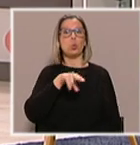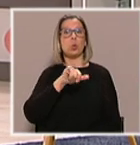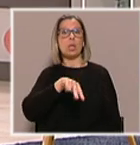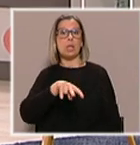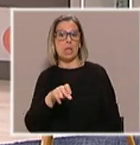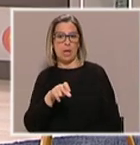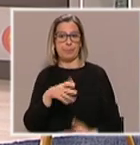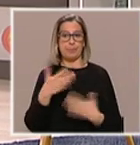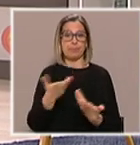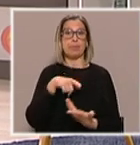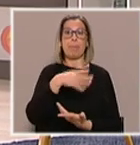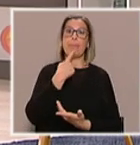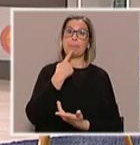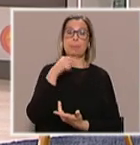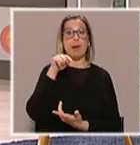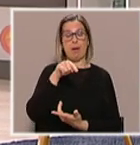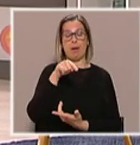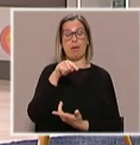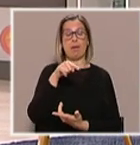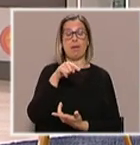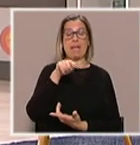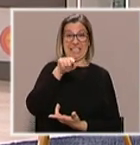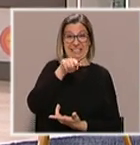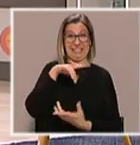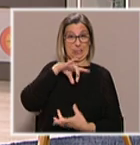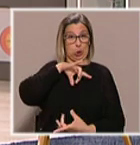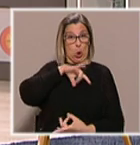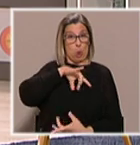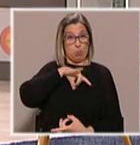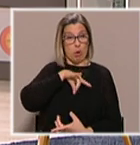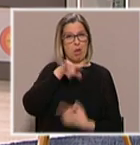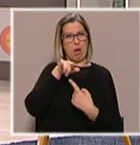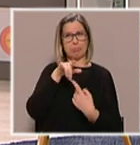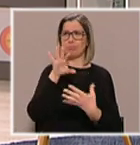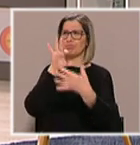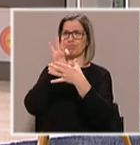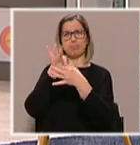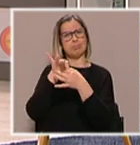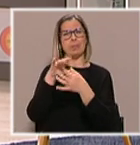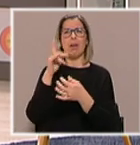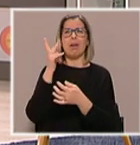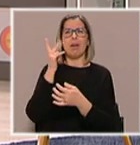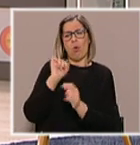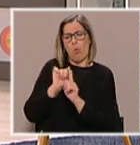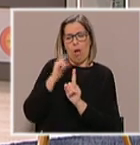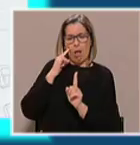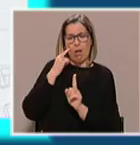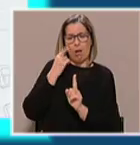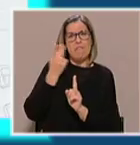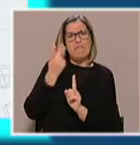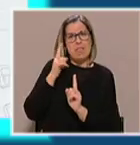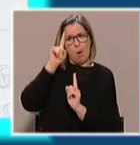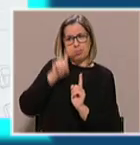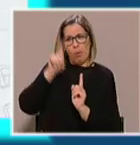pouco de que forma é que ela é influenciada pelo nosso dia-a-dia. Pois bem,